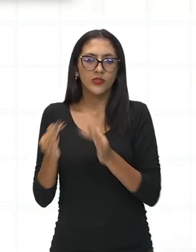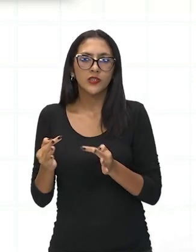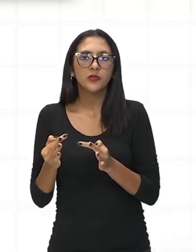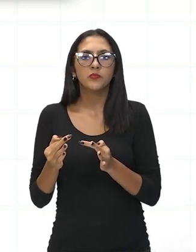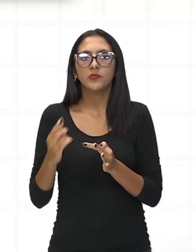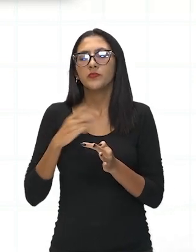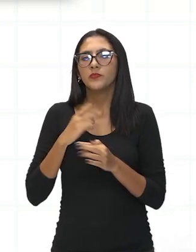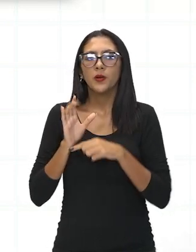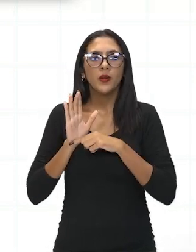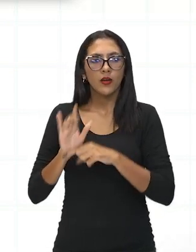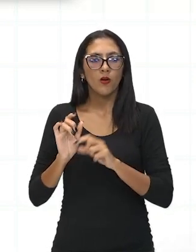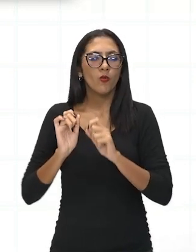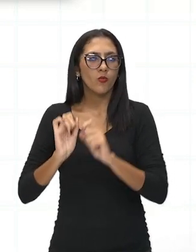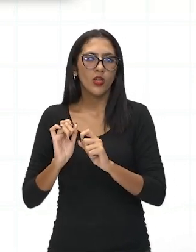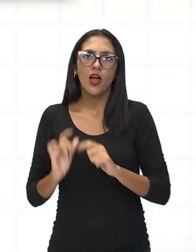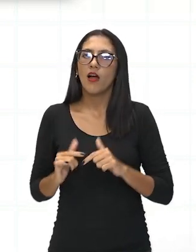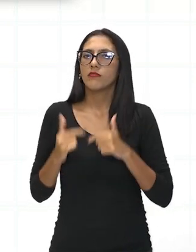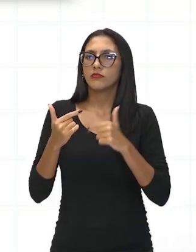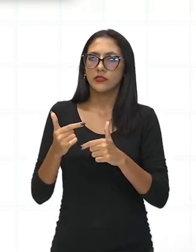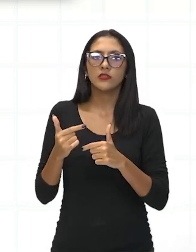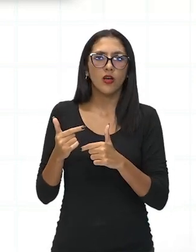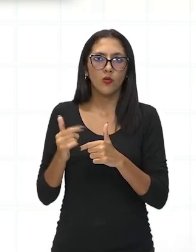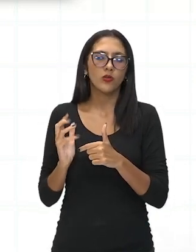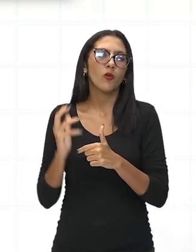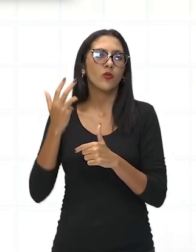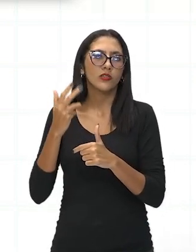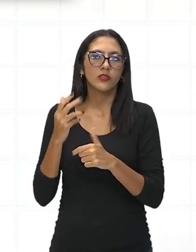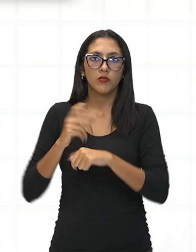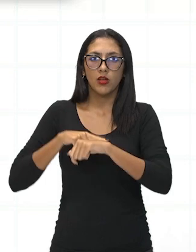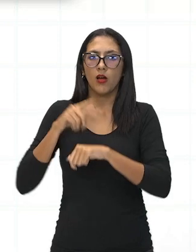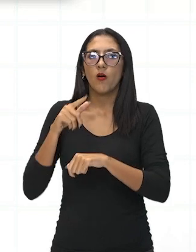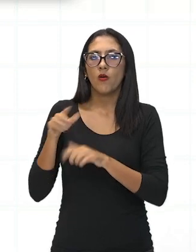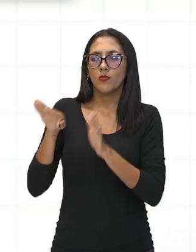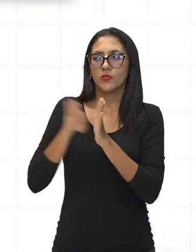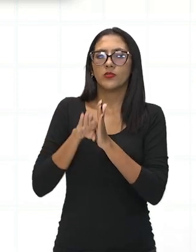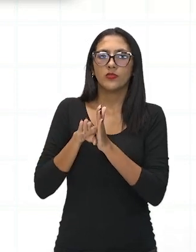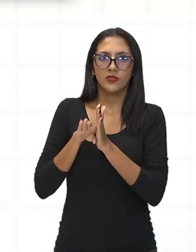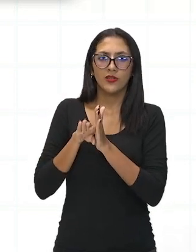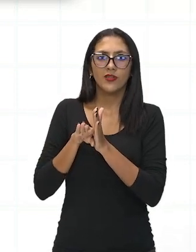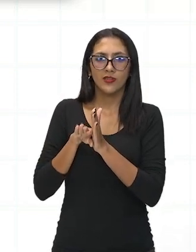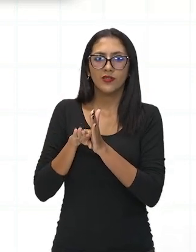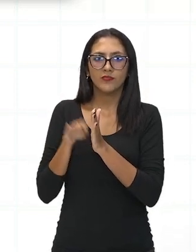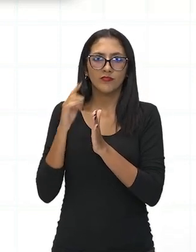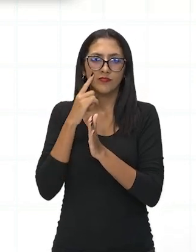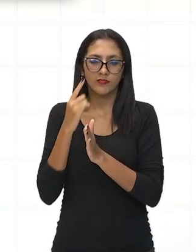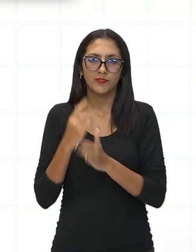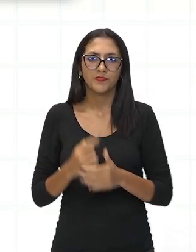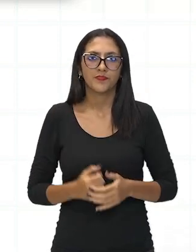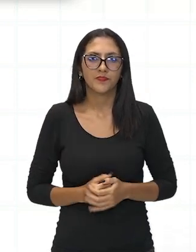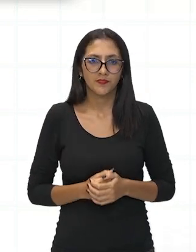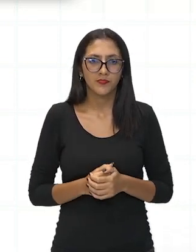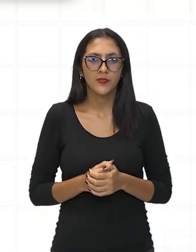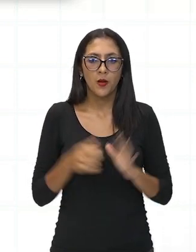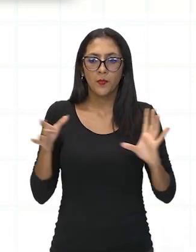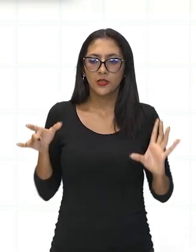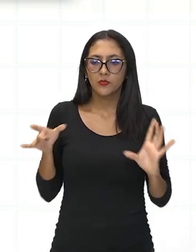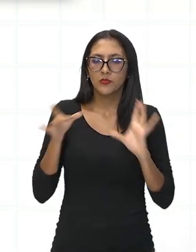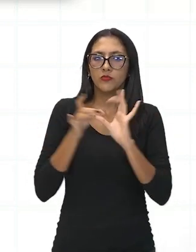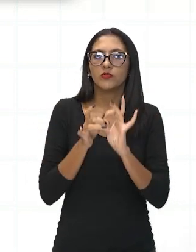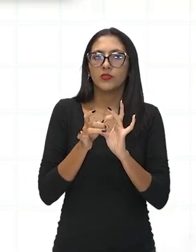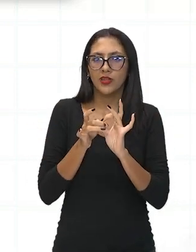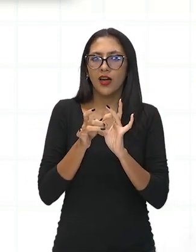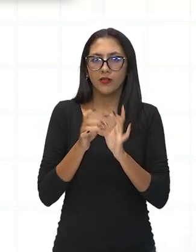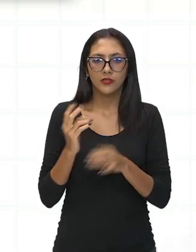relatar o que foi que aconteceu, tá bom? Para relatar duas ações que aconteceram no passado ao mesmo